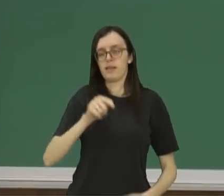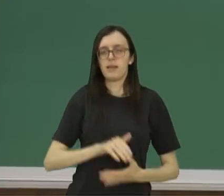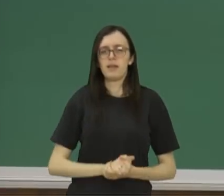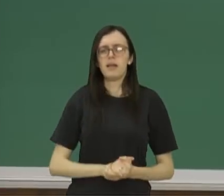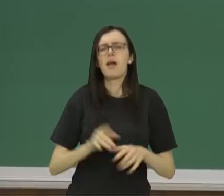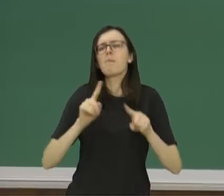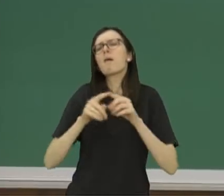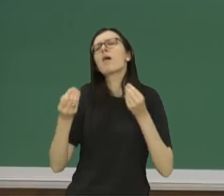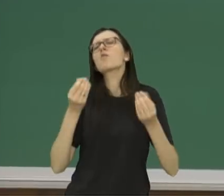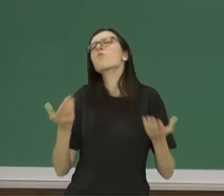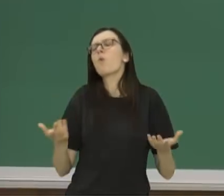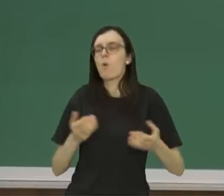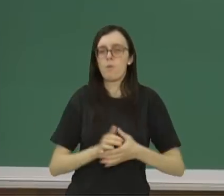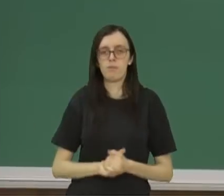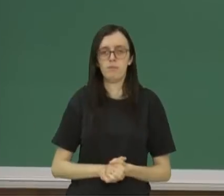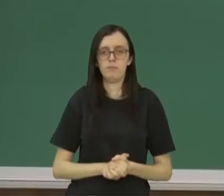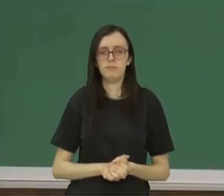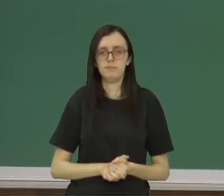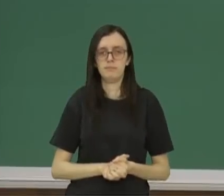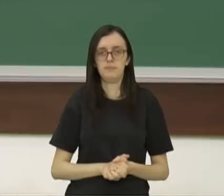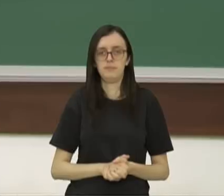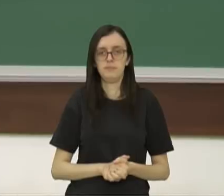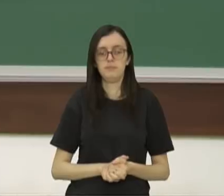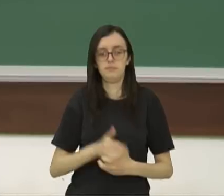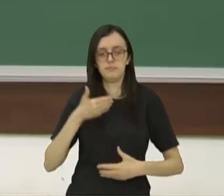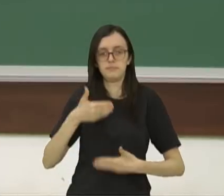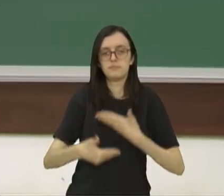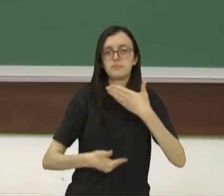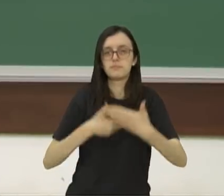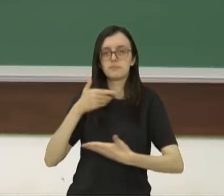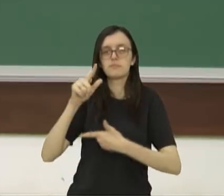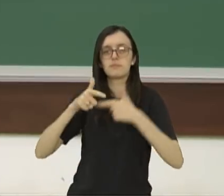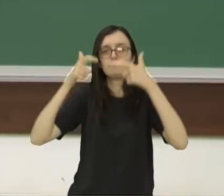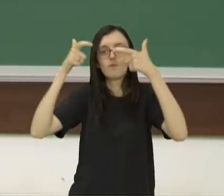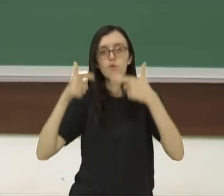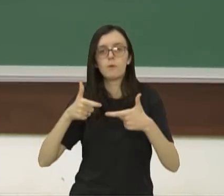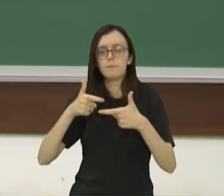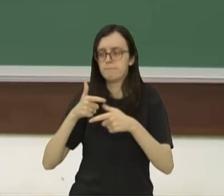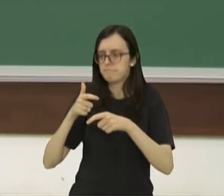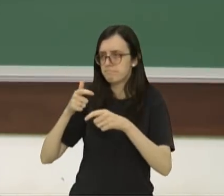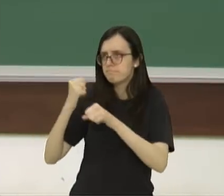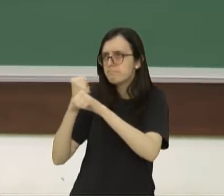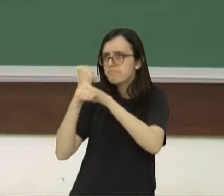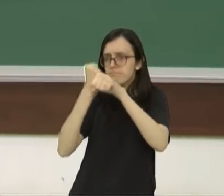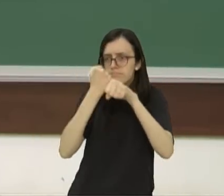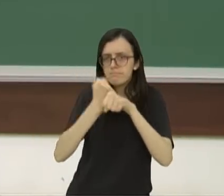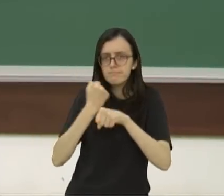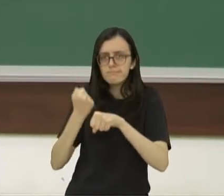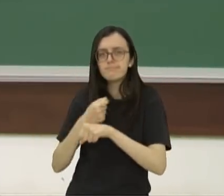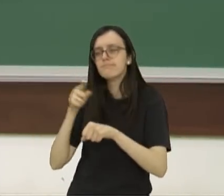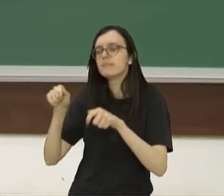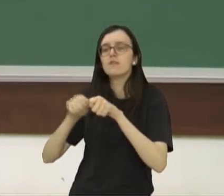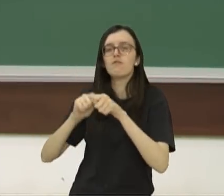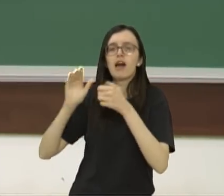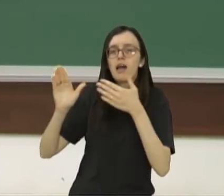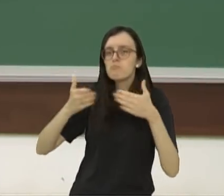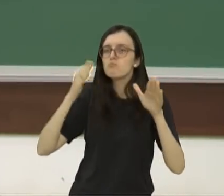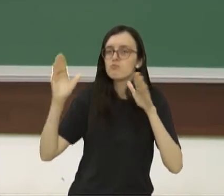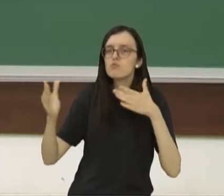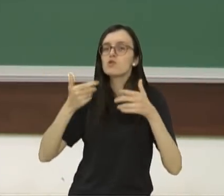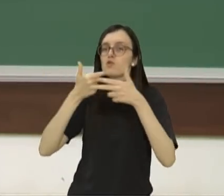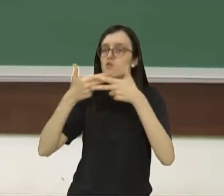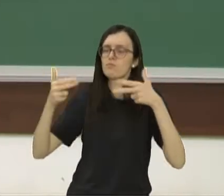Mas como que ela faz isso? Ela desenvolve arranjos locais produtivos com atividades